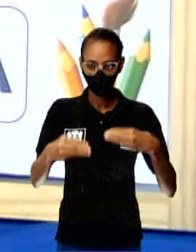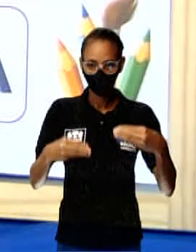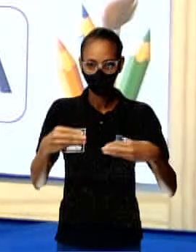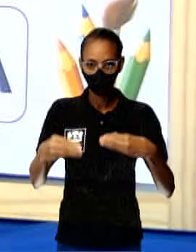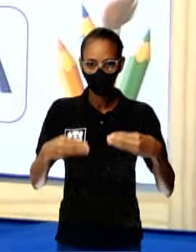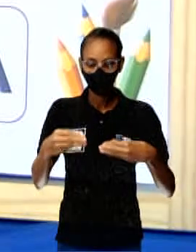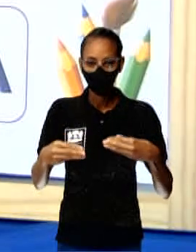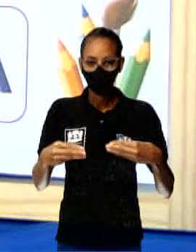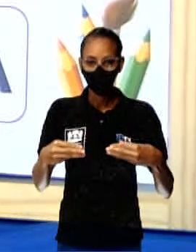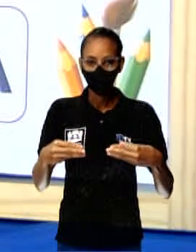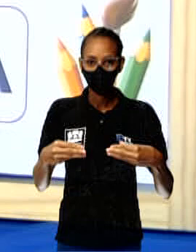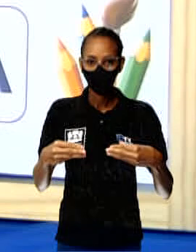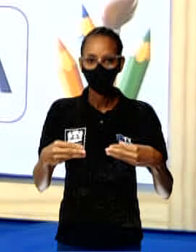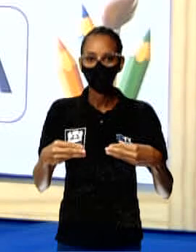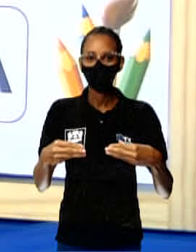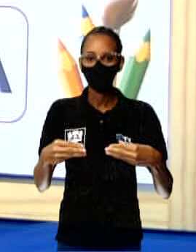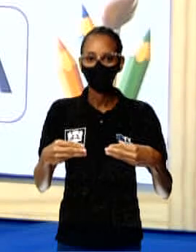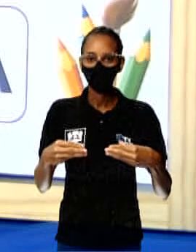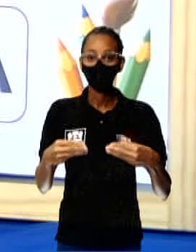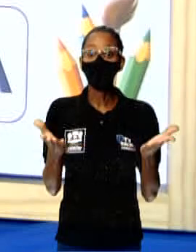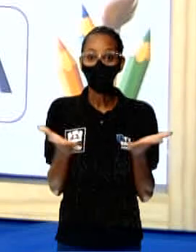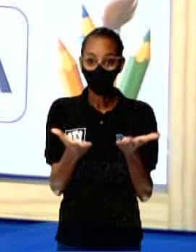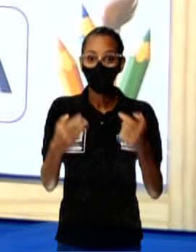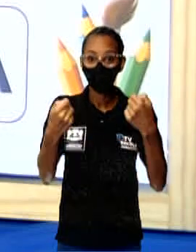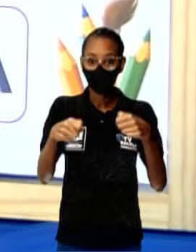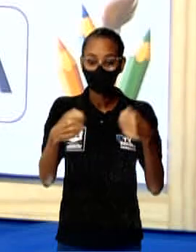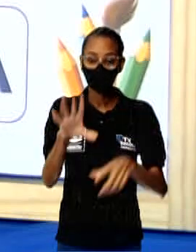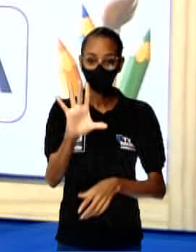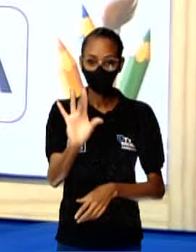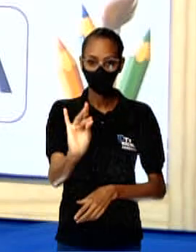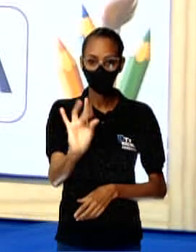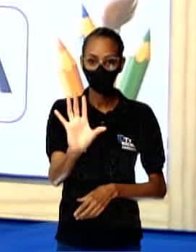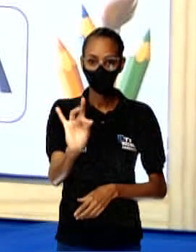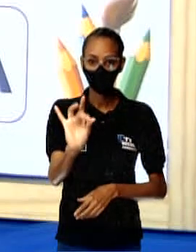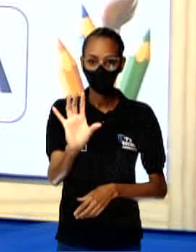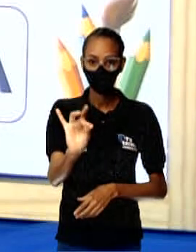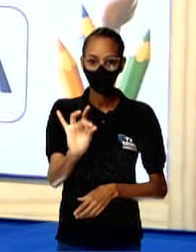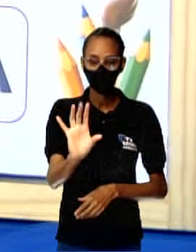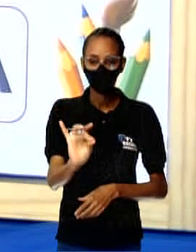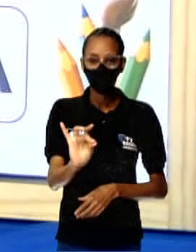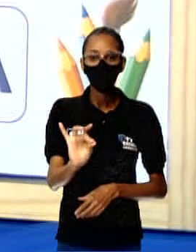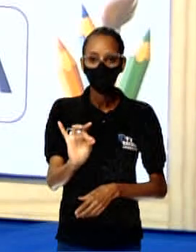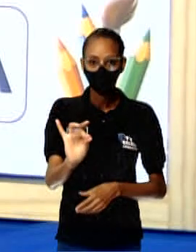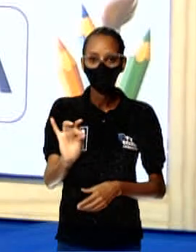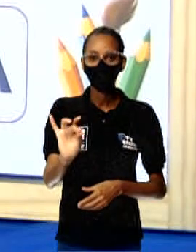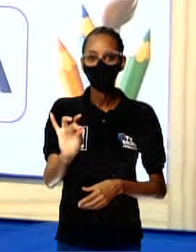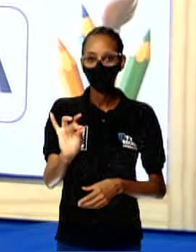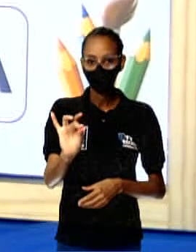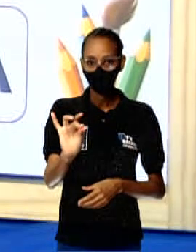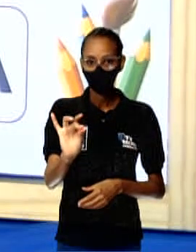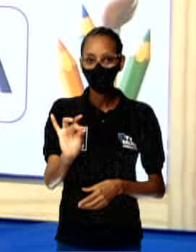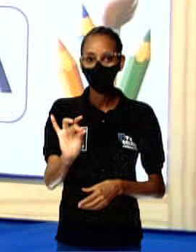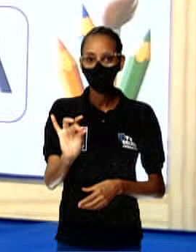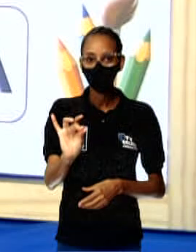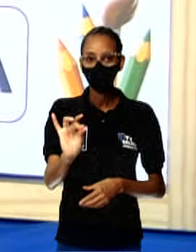e depois que eu envolvo eu preciso passar Cola e nós passaremos escola